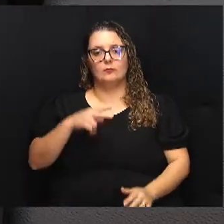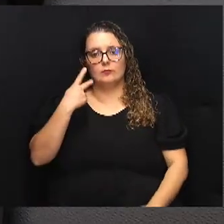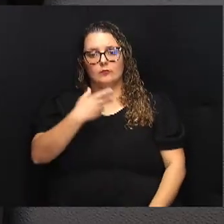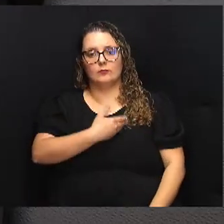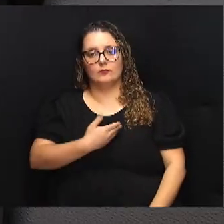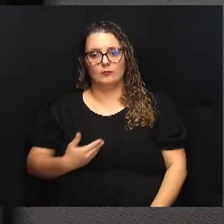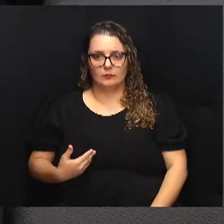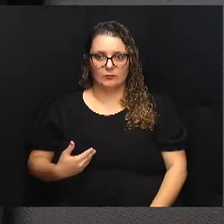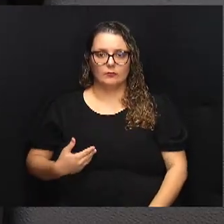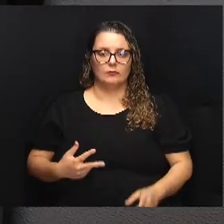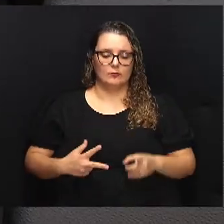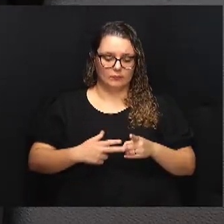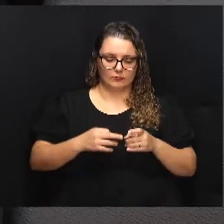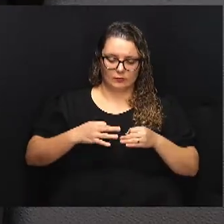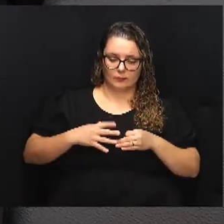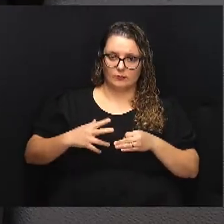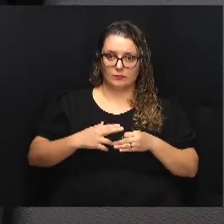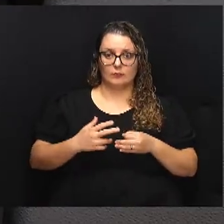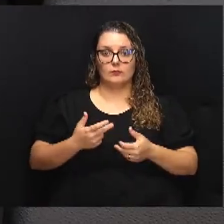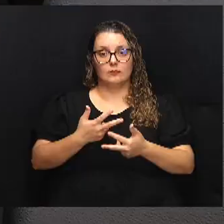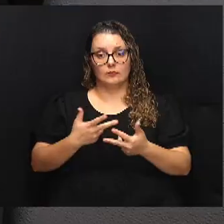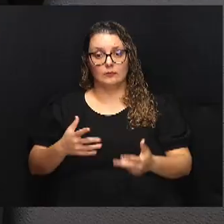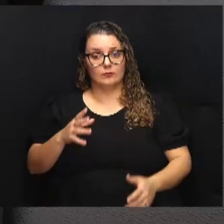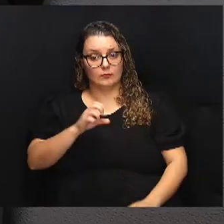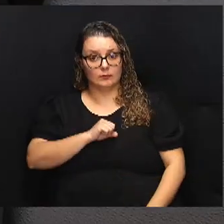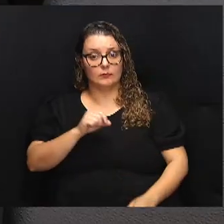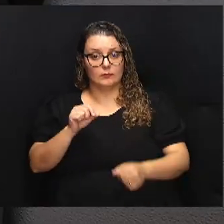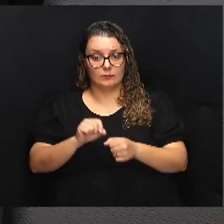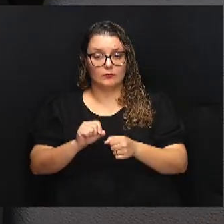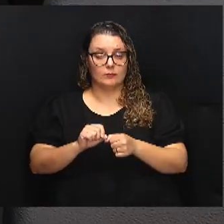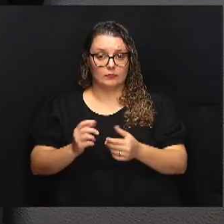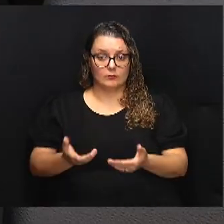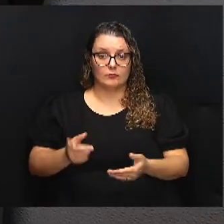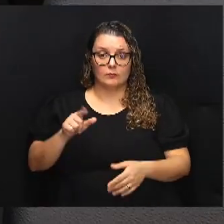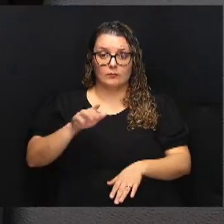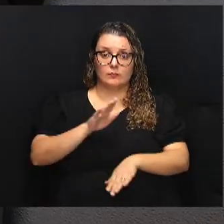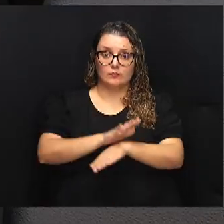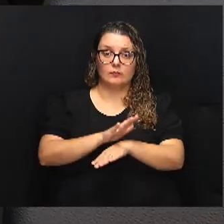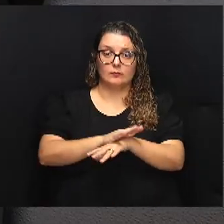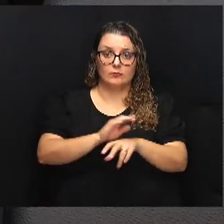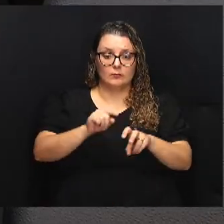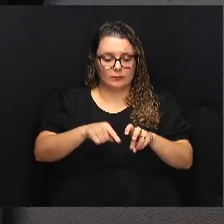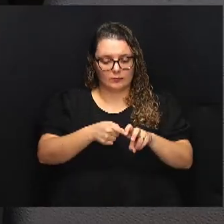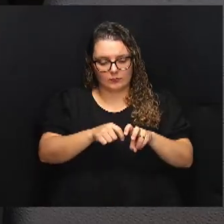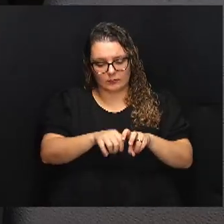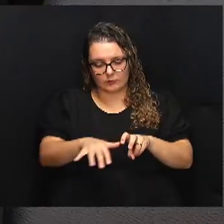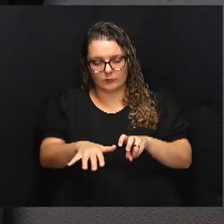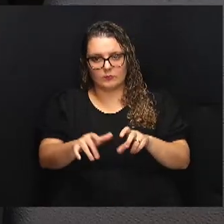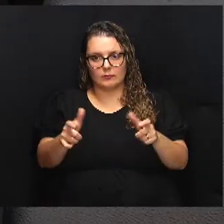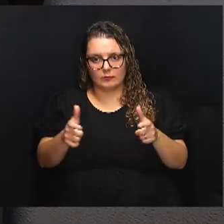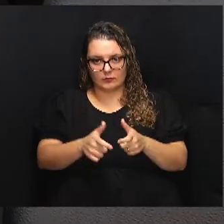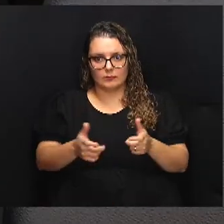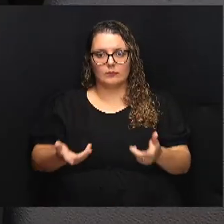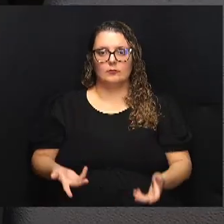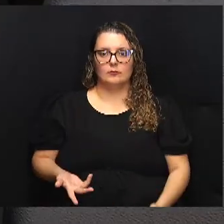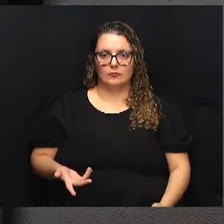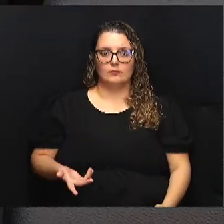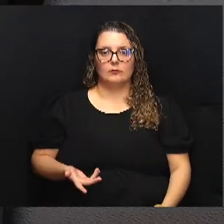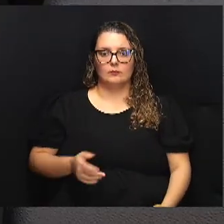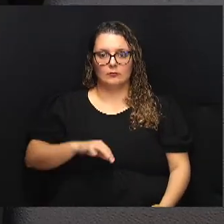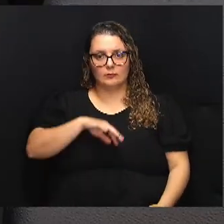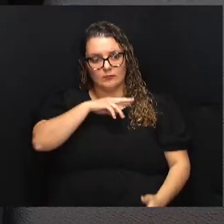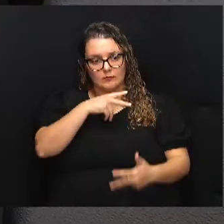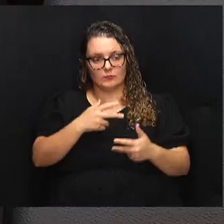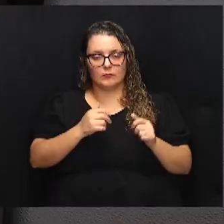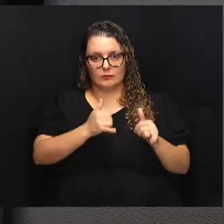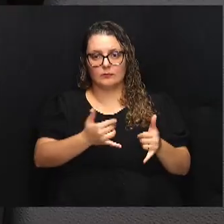para a castração. É uma coisa que eu gosto de fazer. É isso que ajuda a diminuir a população de animal que é abandonado, né? Então a